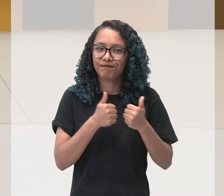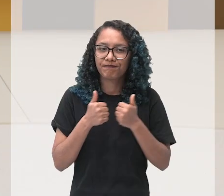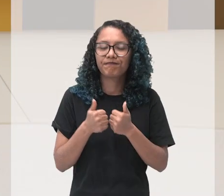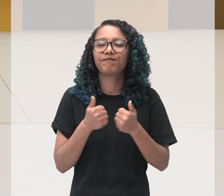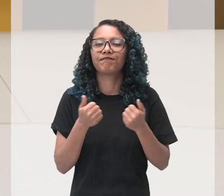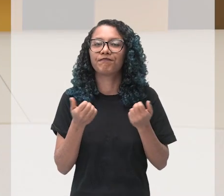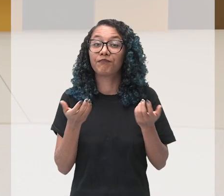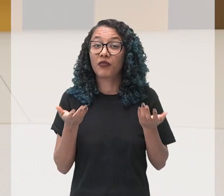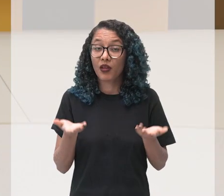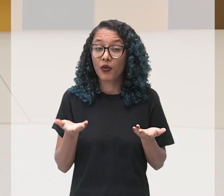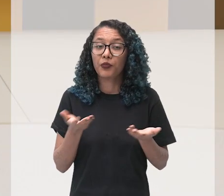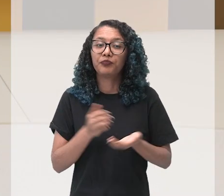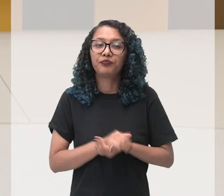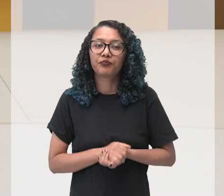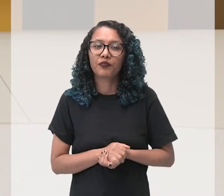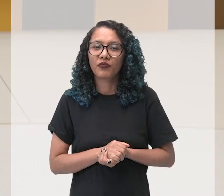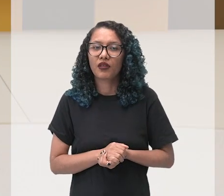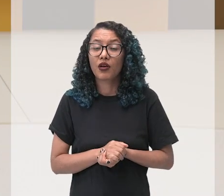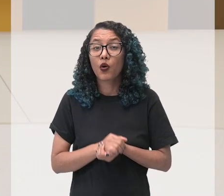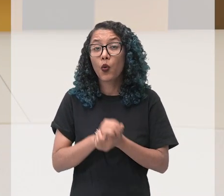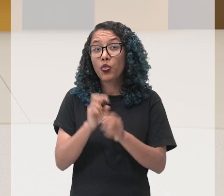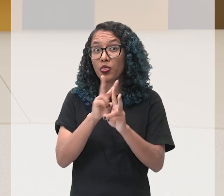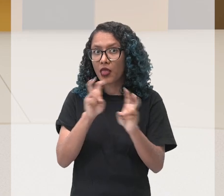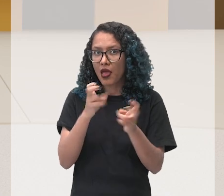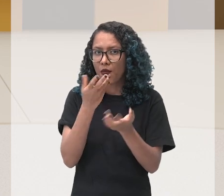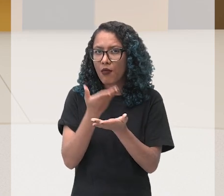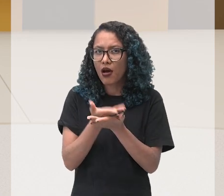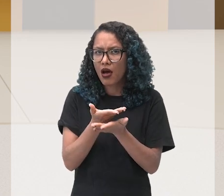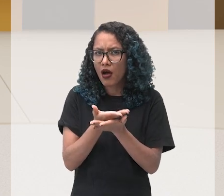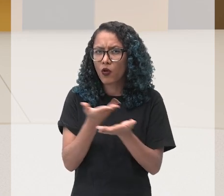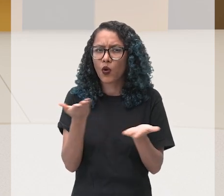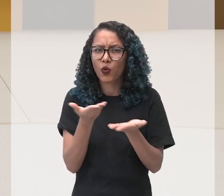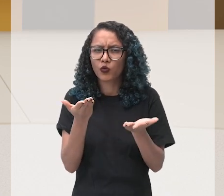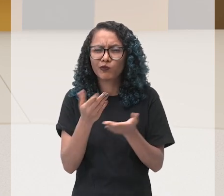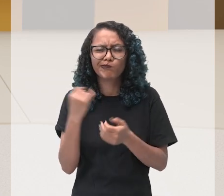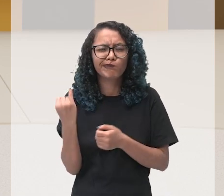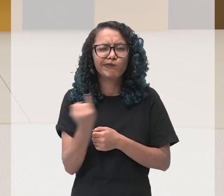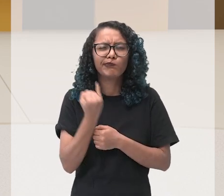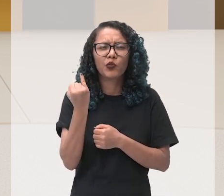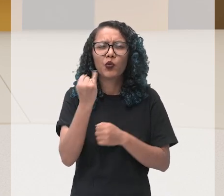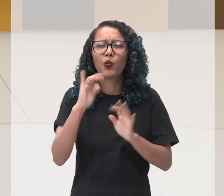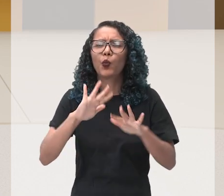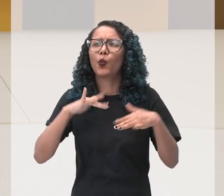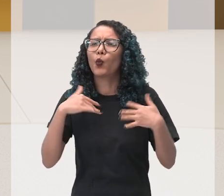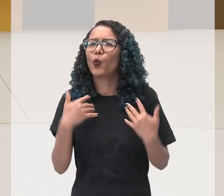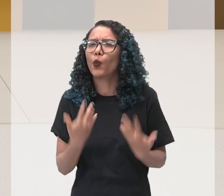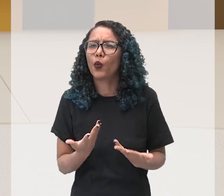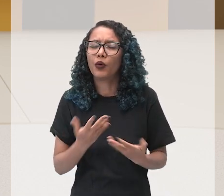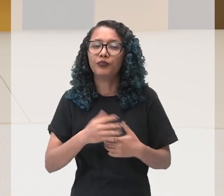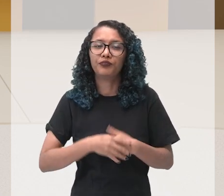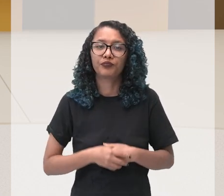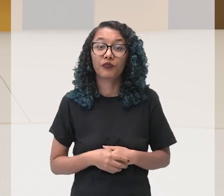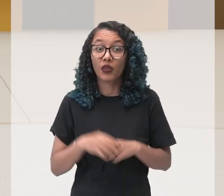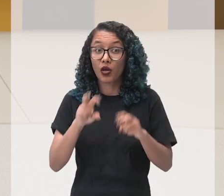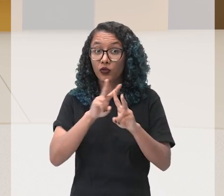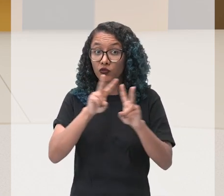Muito bem, turmas, nessa aula nós vamos abordar um tema muito importante, que é em relação